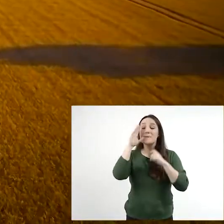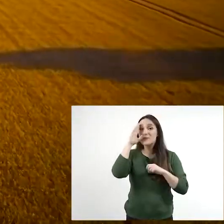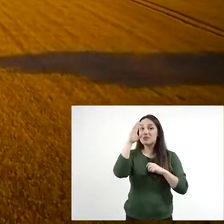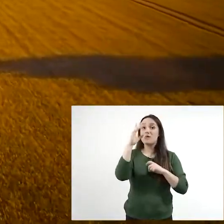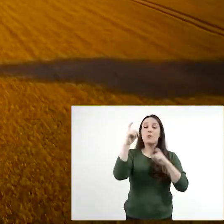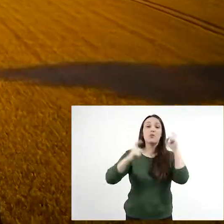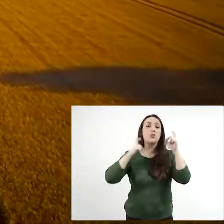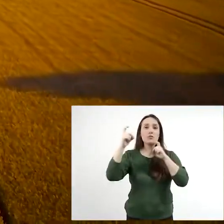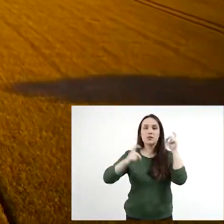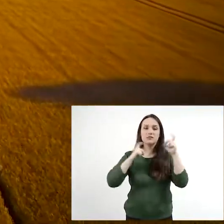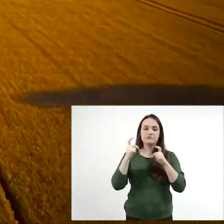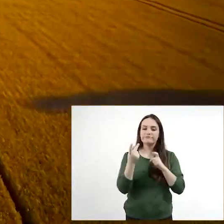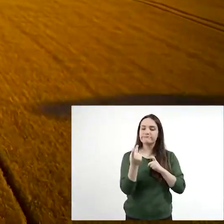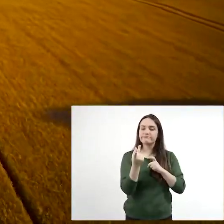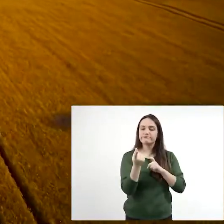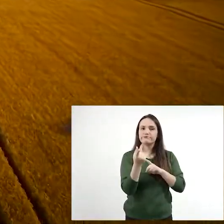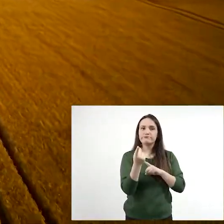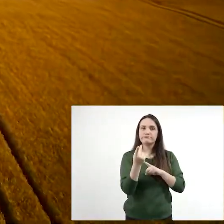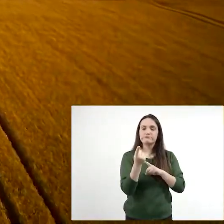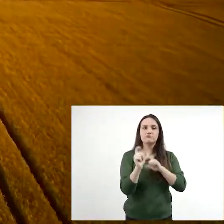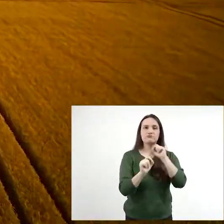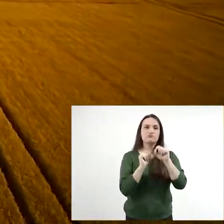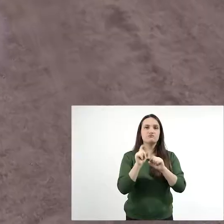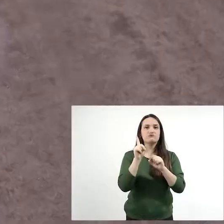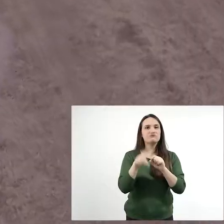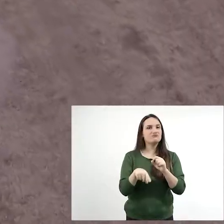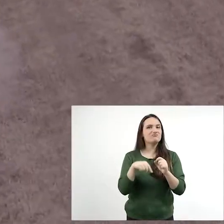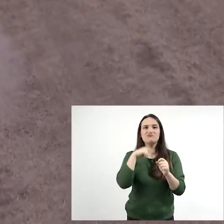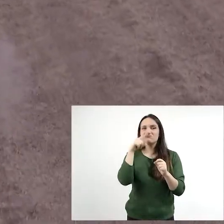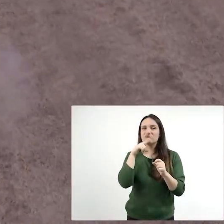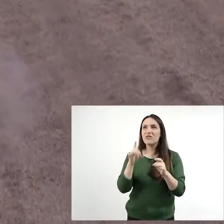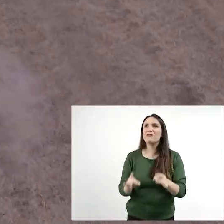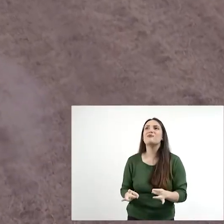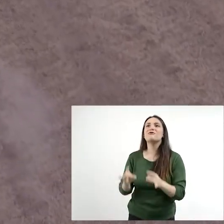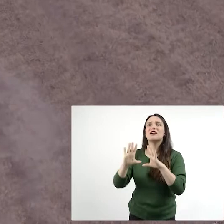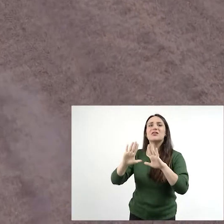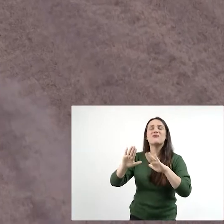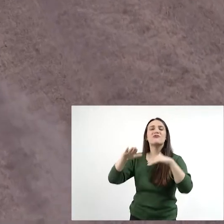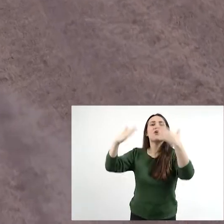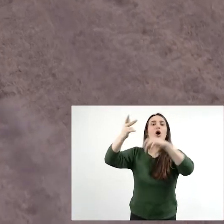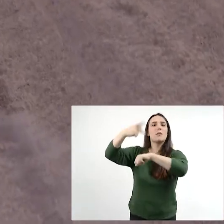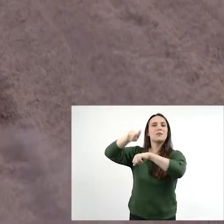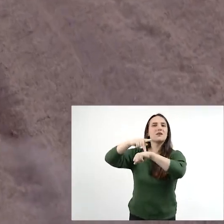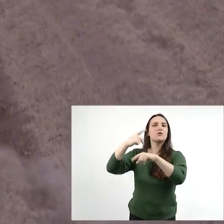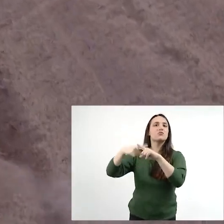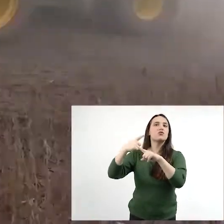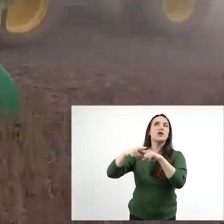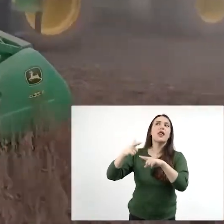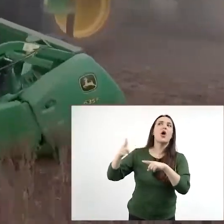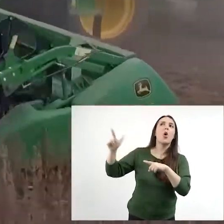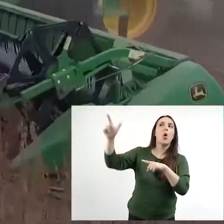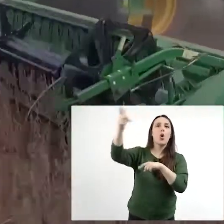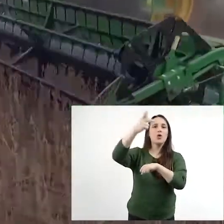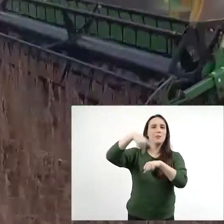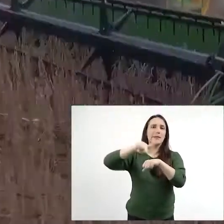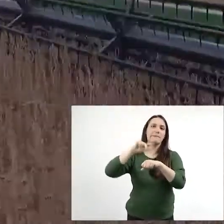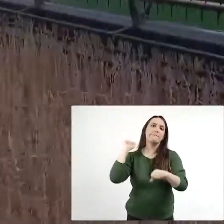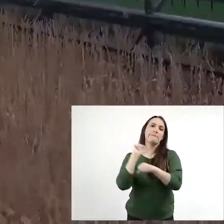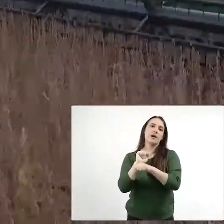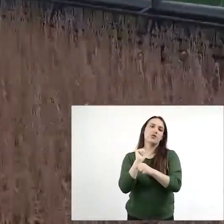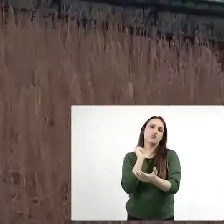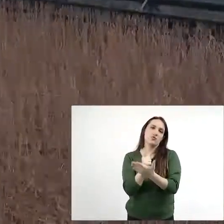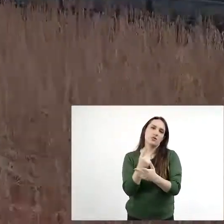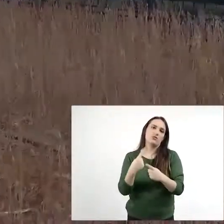da produção agrícola para exportação, pela redução no consumo em países importadores, como a China,